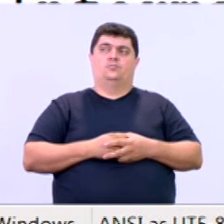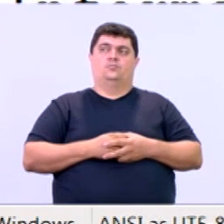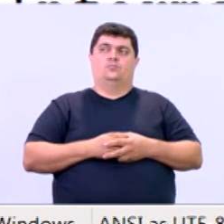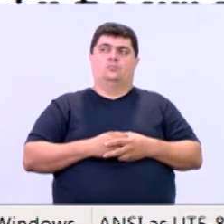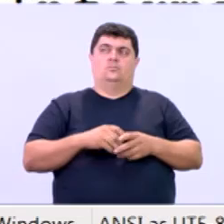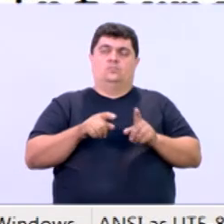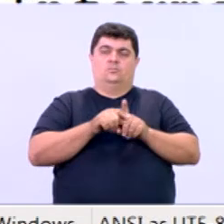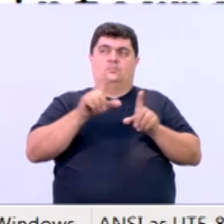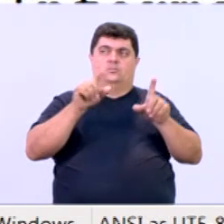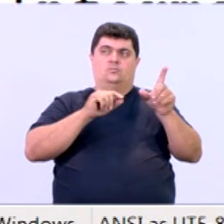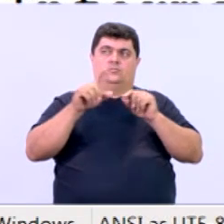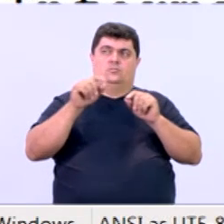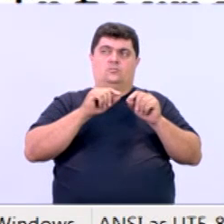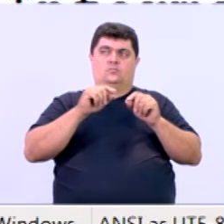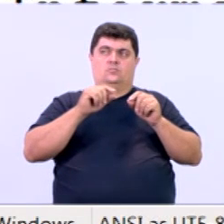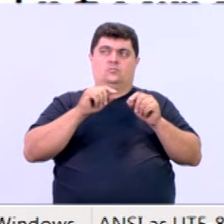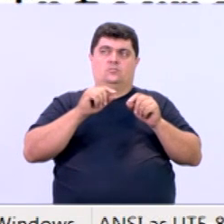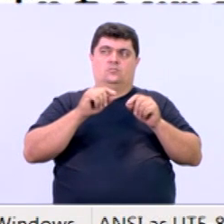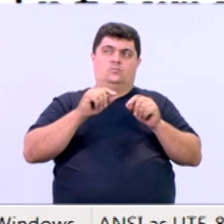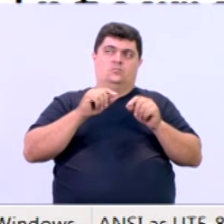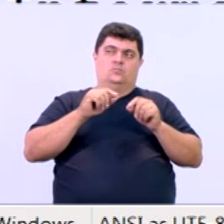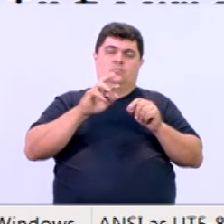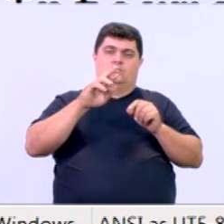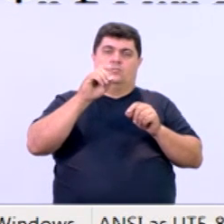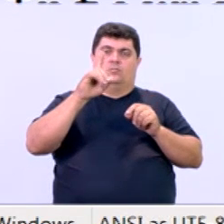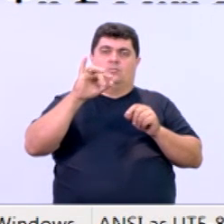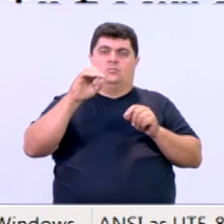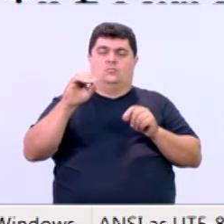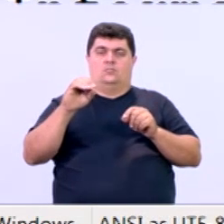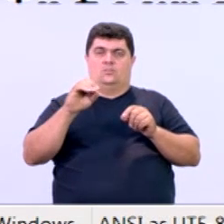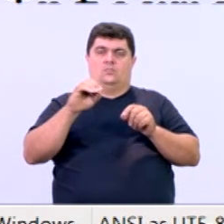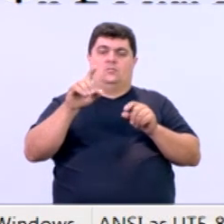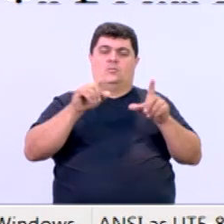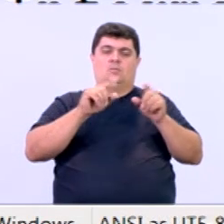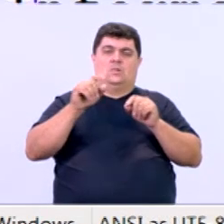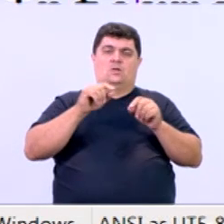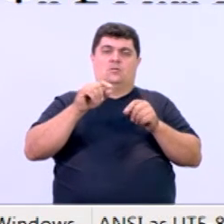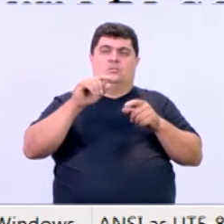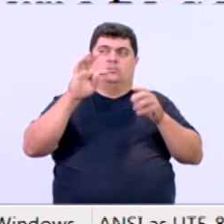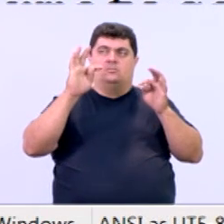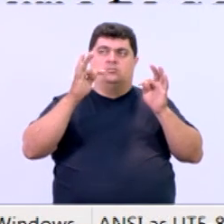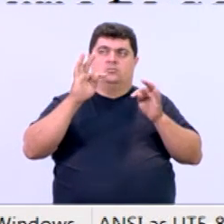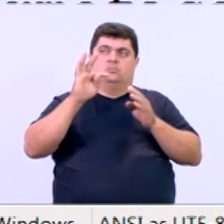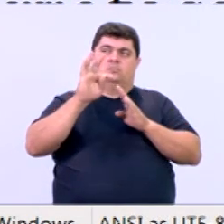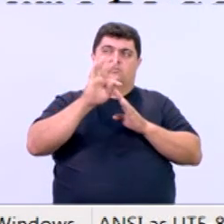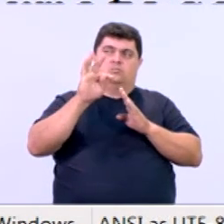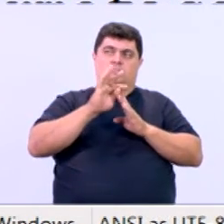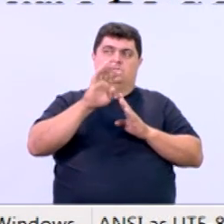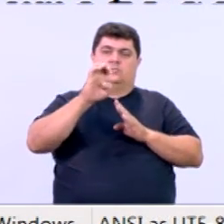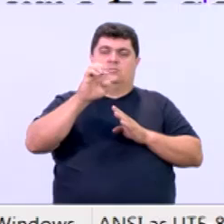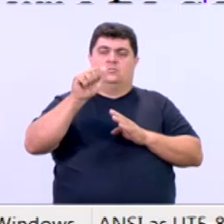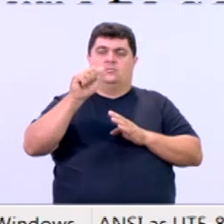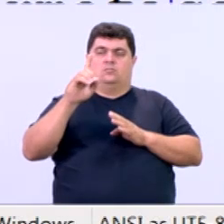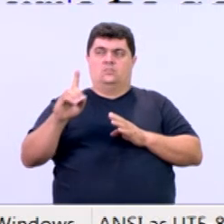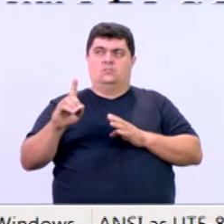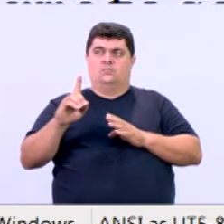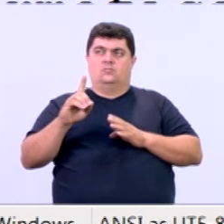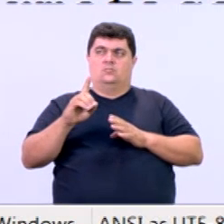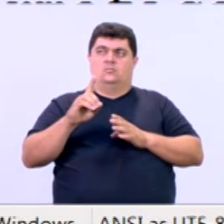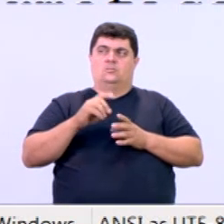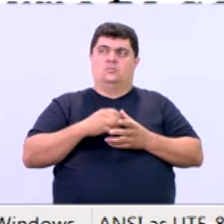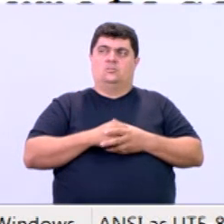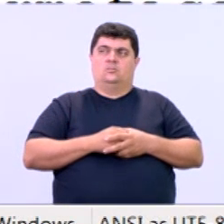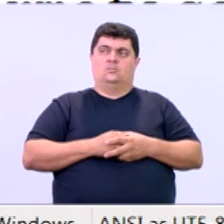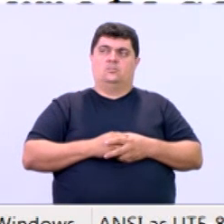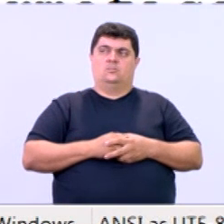Uma seleção de curso, que eu tenho aqui, o curso técnico EAD, que eu chamei, dei o